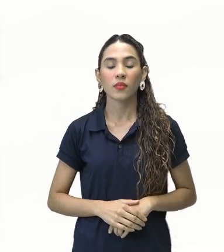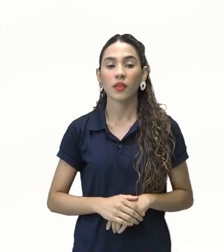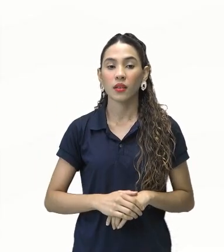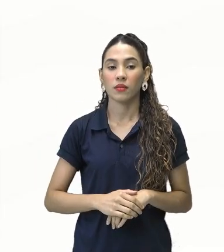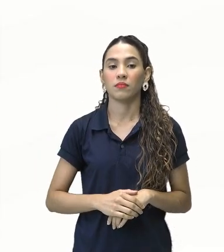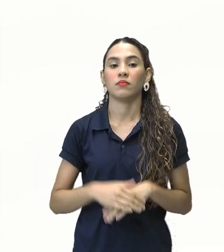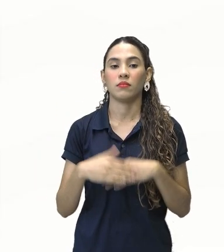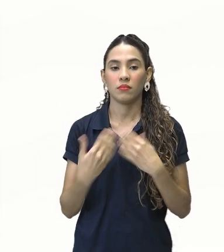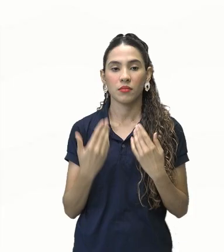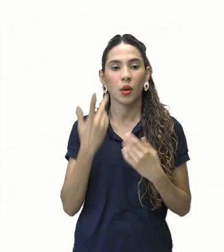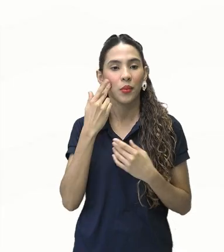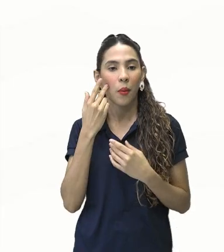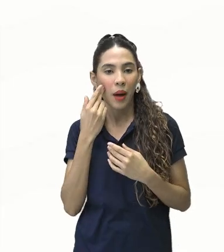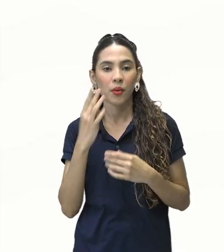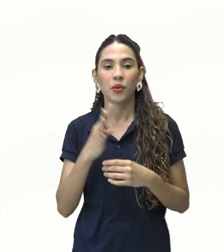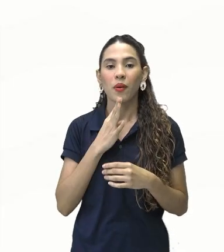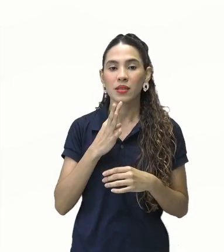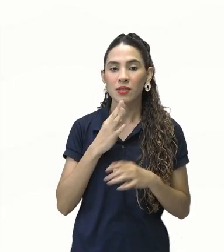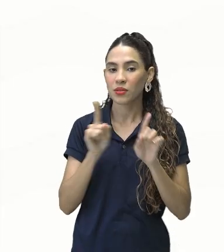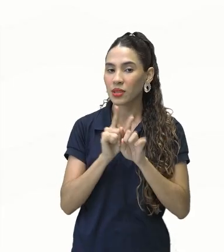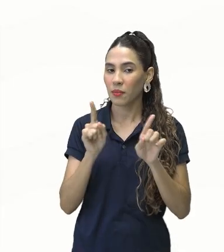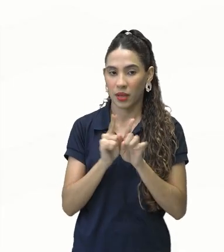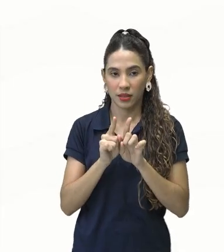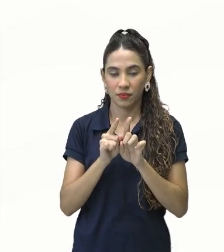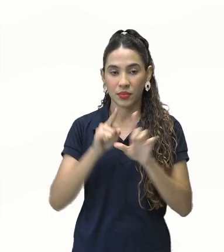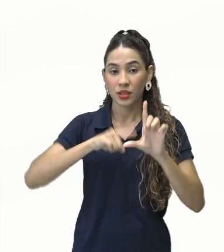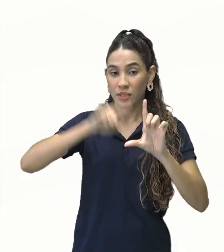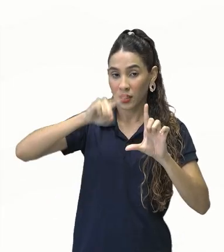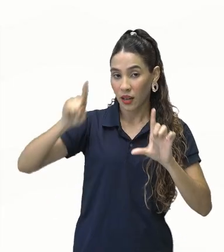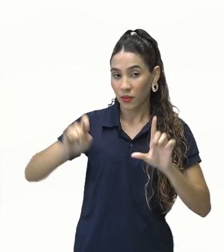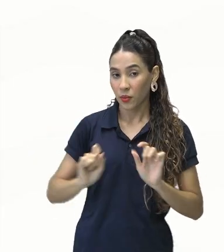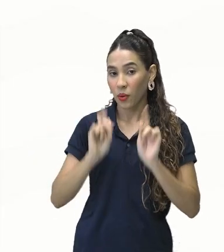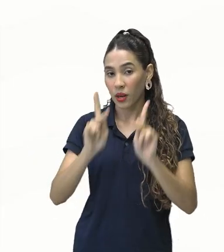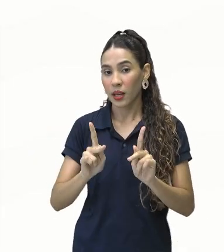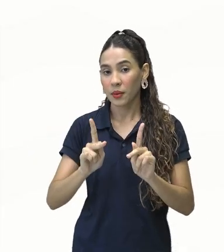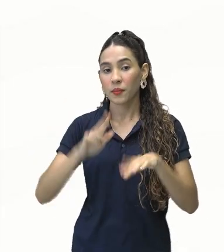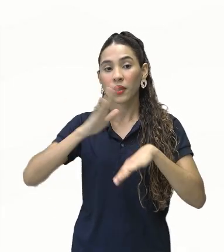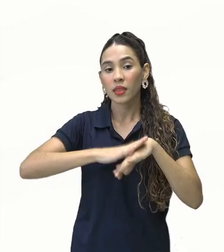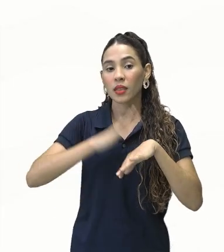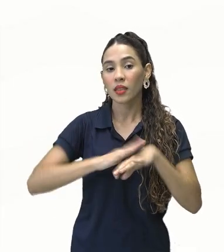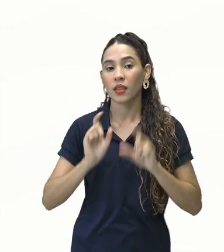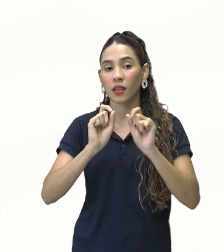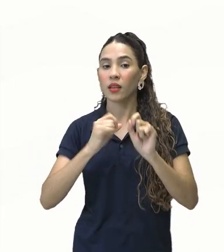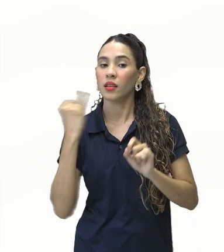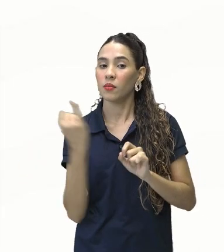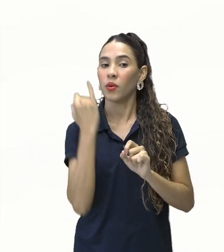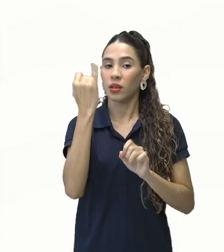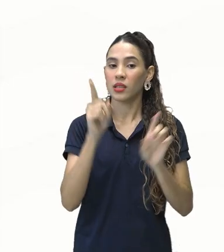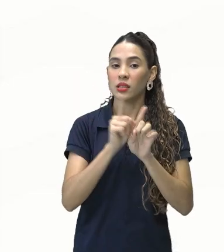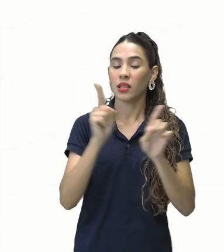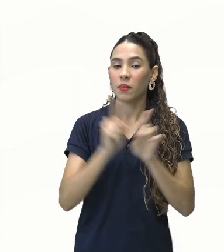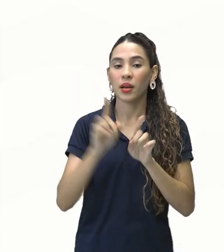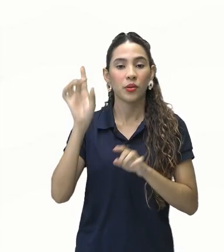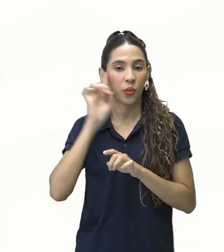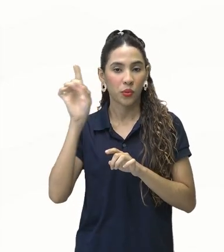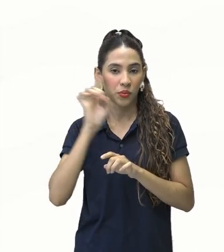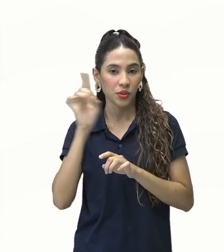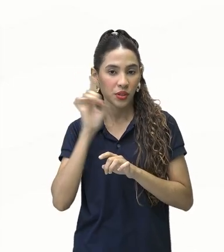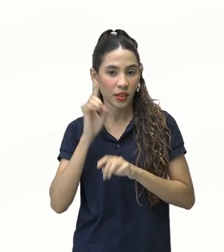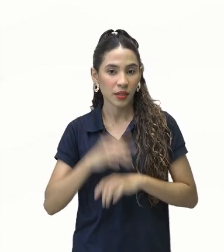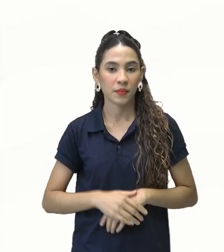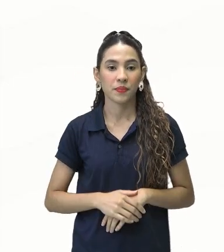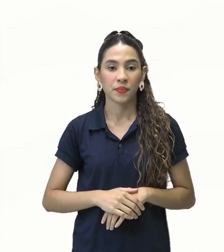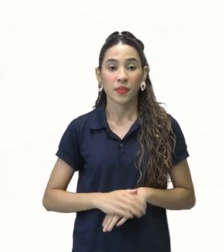muito comuns de gráficos, tá bom? Eles desempenham um papel essencial no nosso